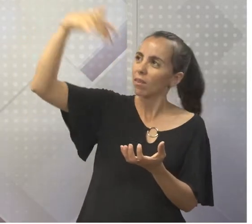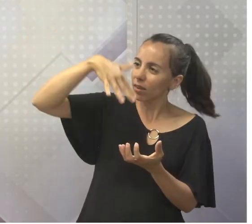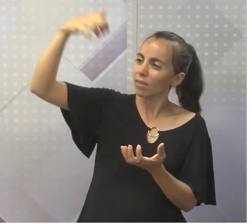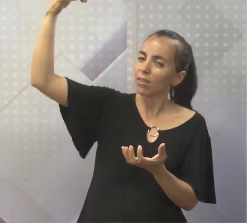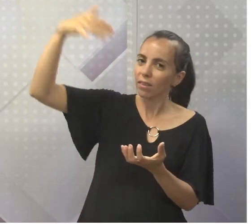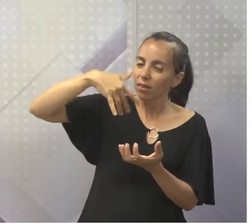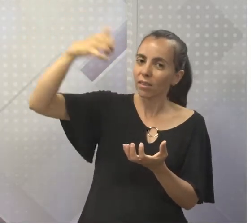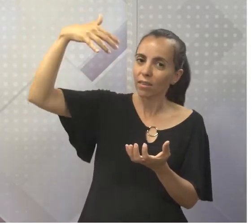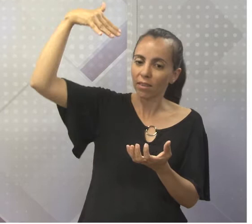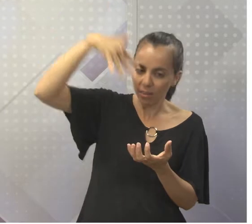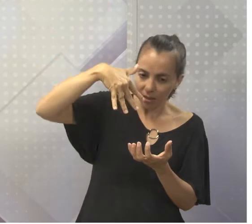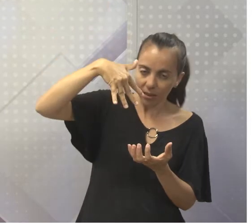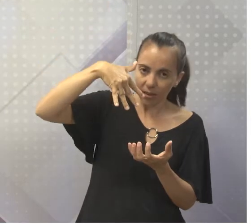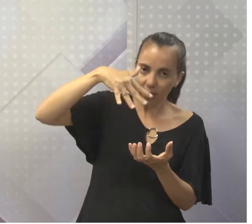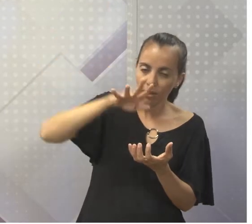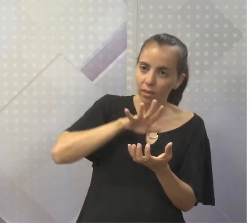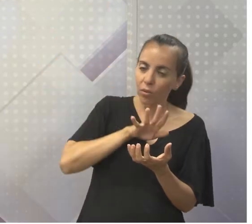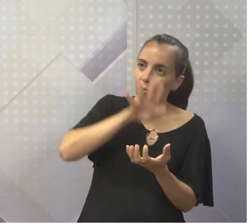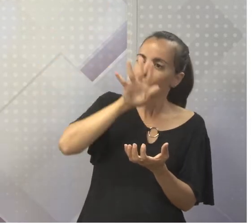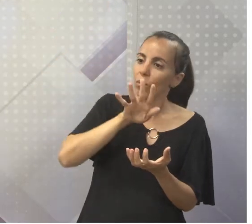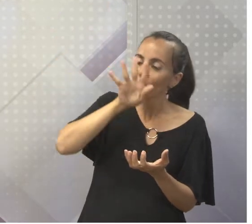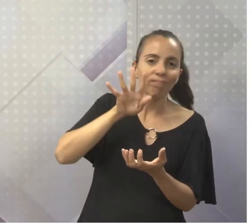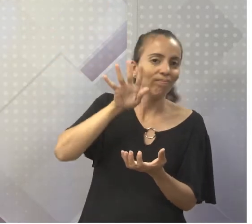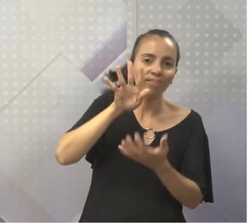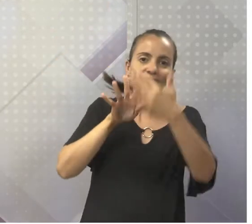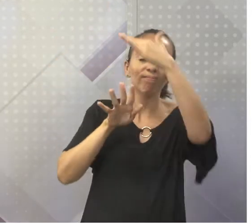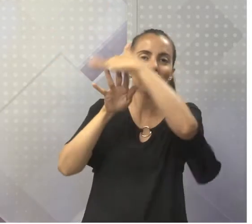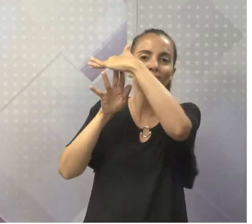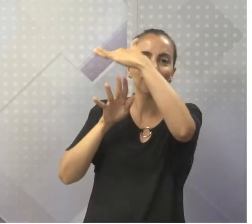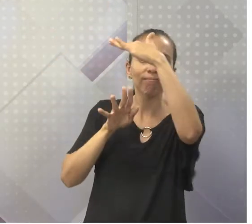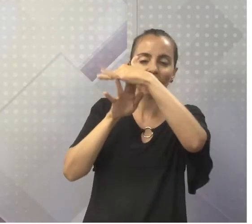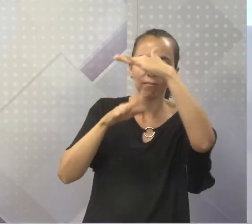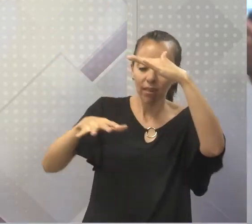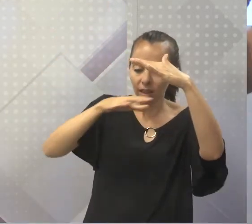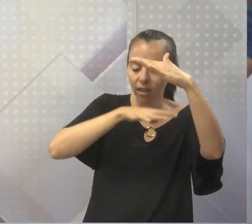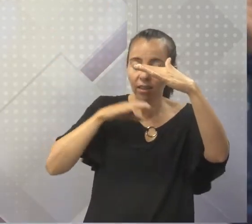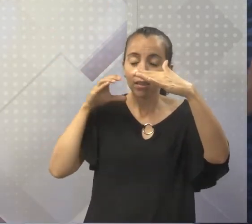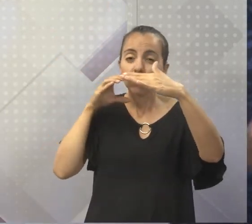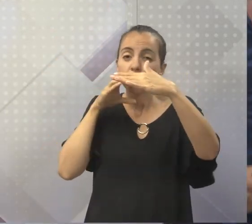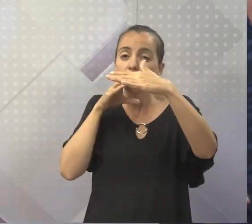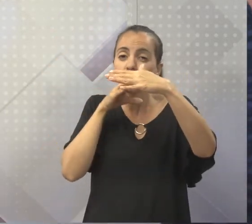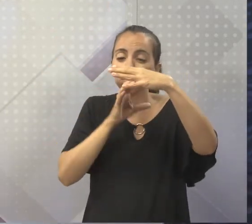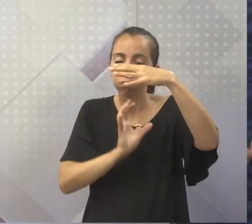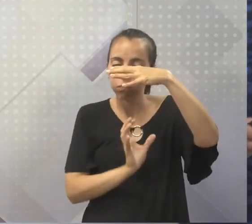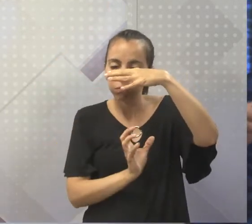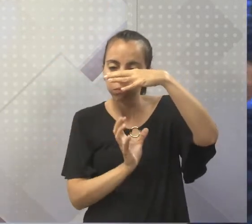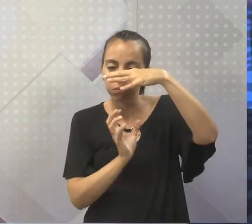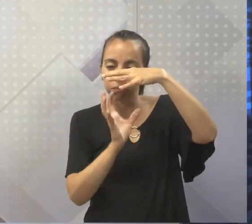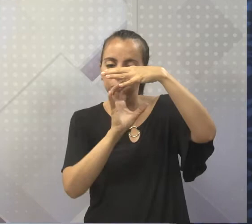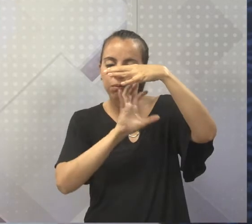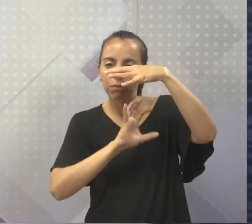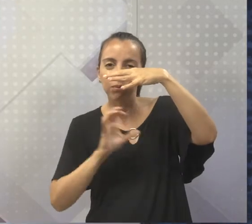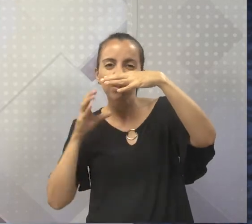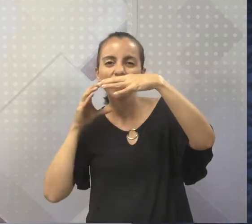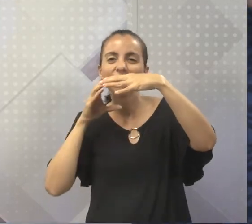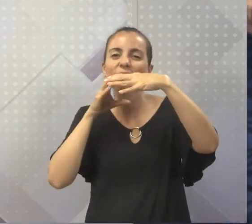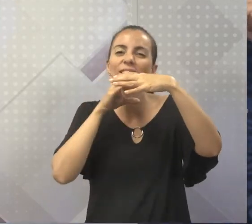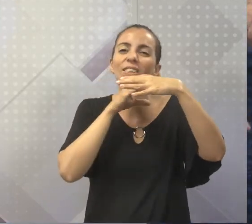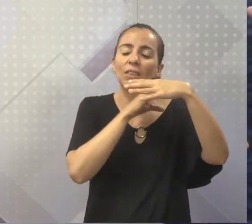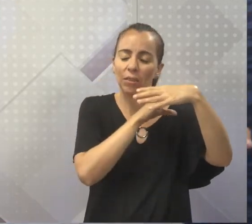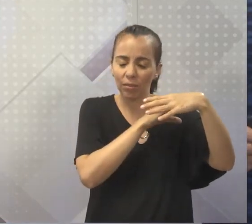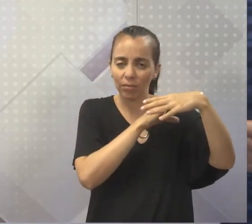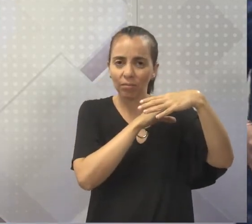consegue sair dessa esfera aquecer no nosso planeta efeito estufa É